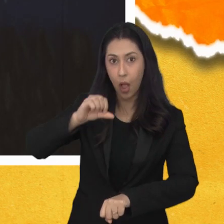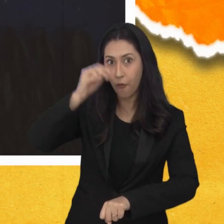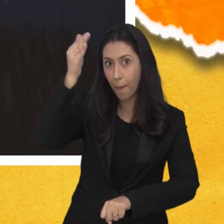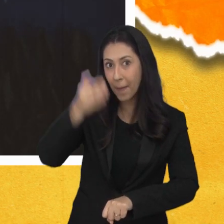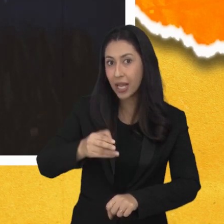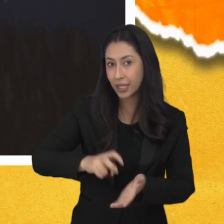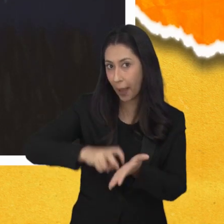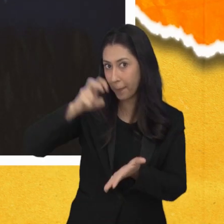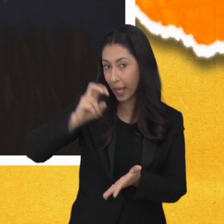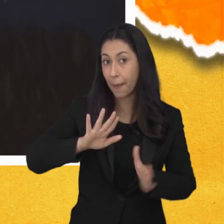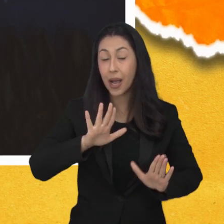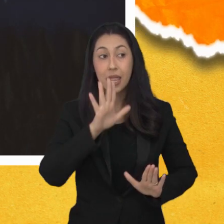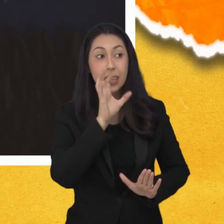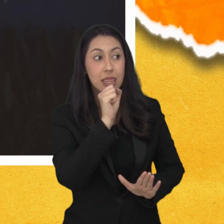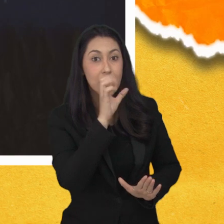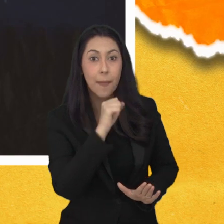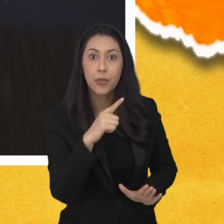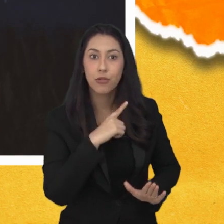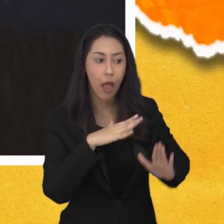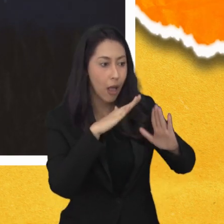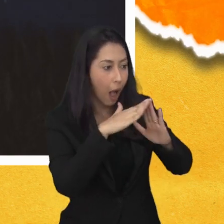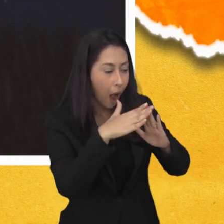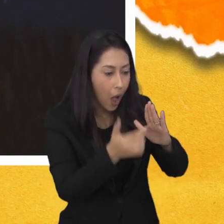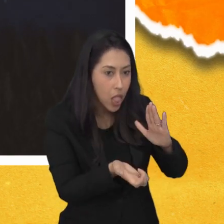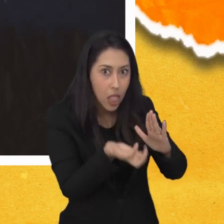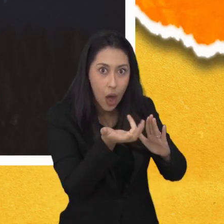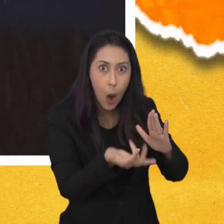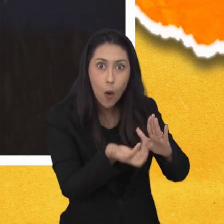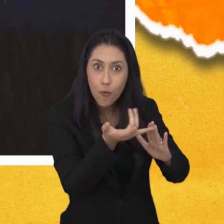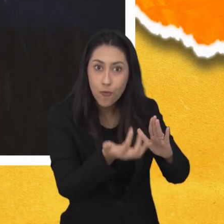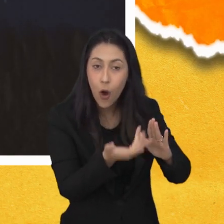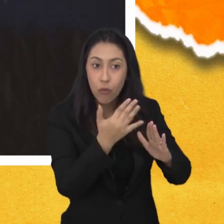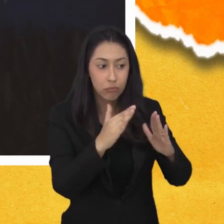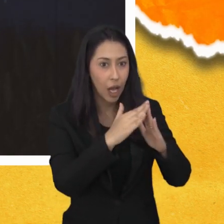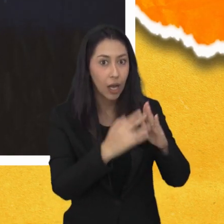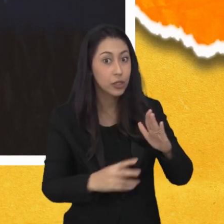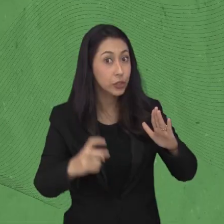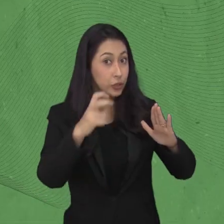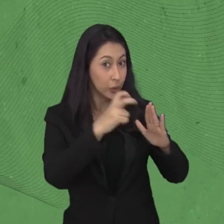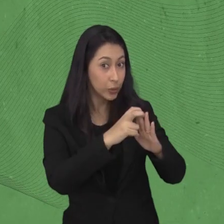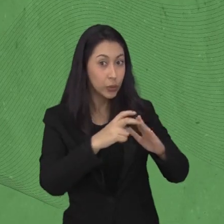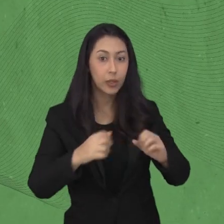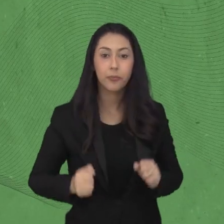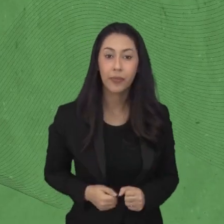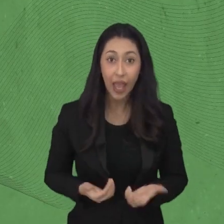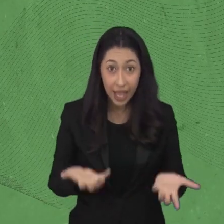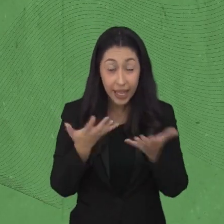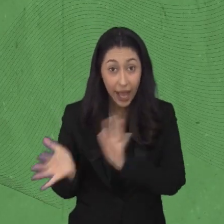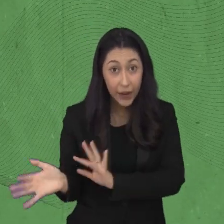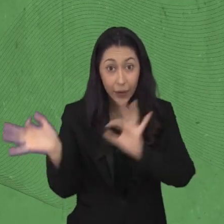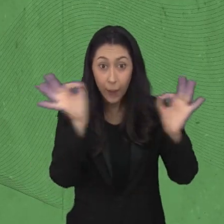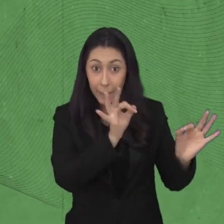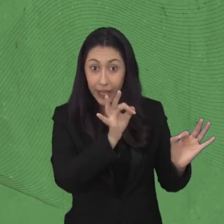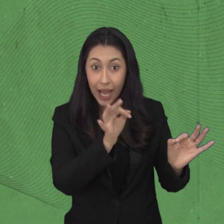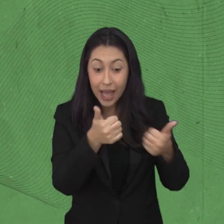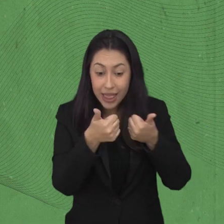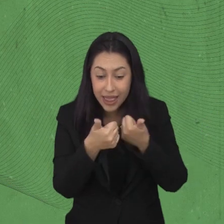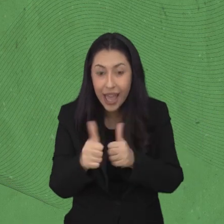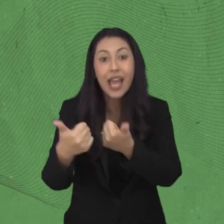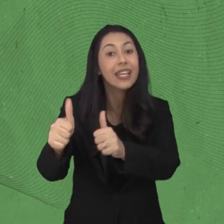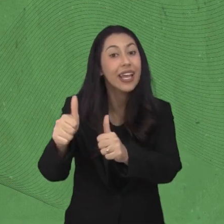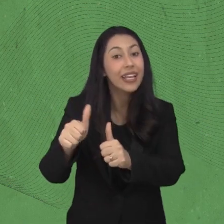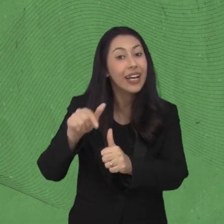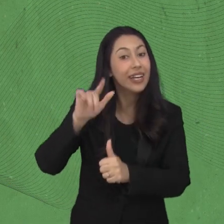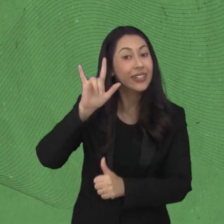sábado, haverá a Noite do Fogo na Casa de Cultura Flávio Craveiro, às 7h30 da noite. Para acompanhar toda a programação, segue a nossa